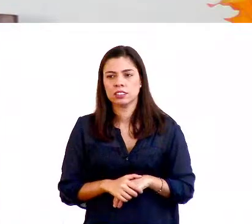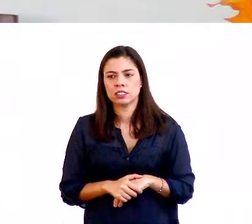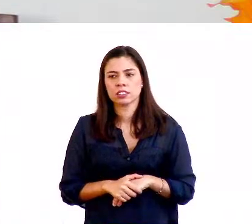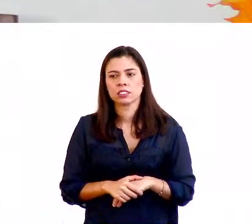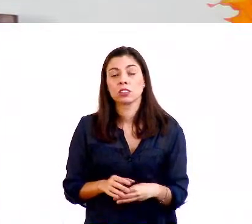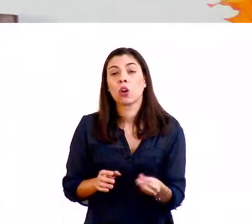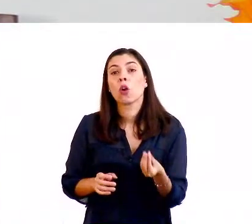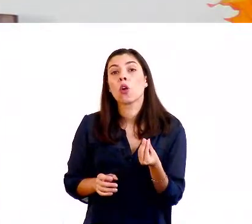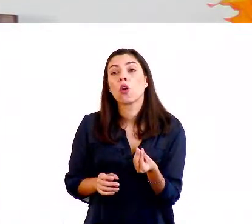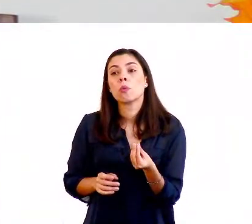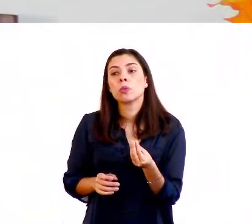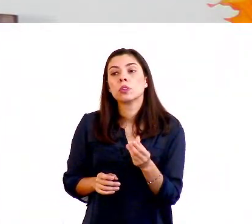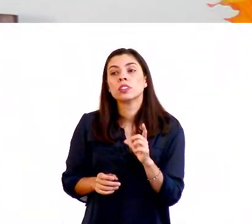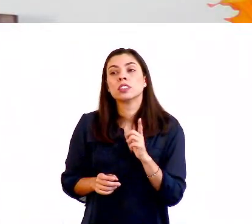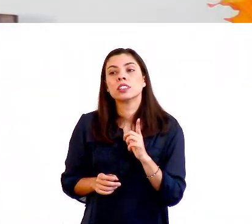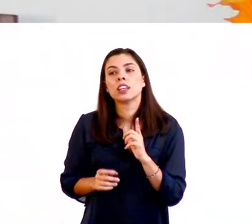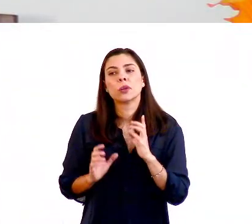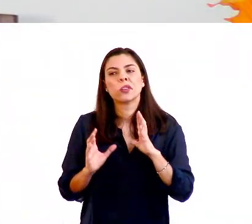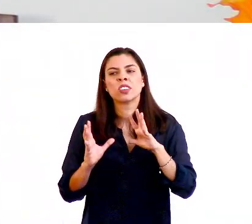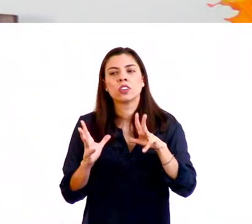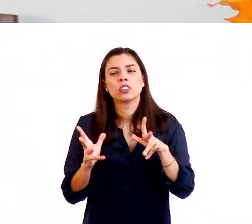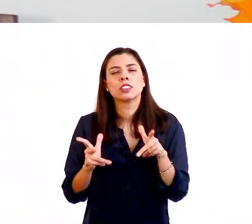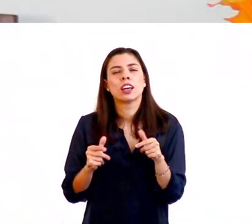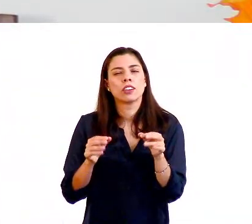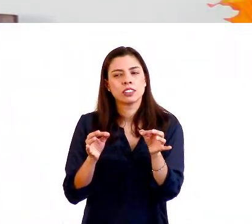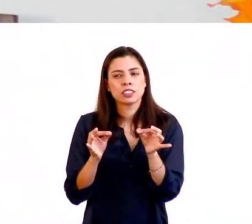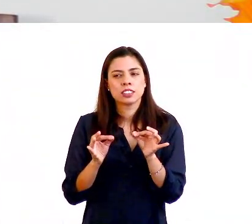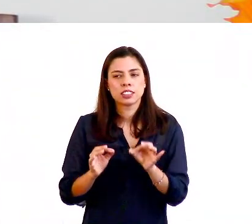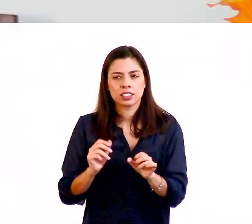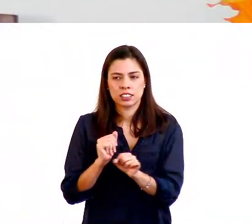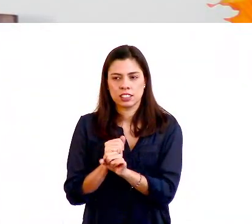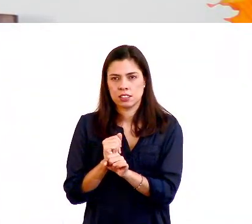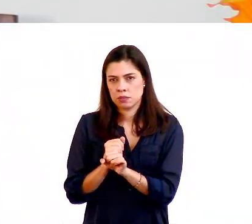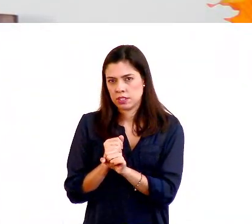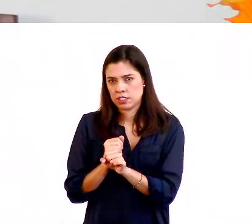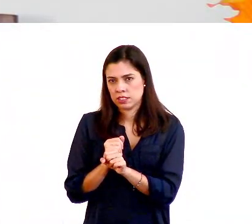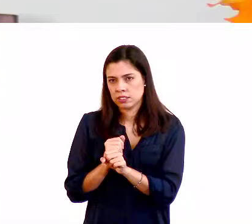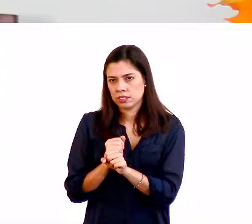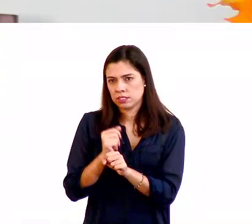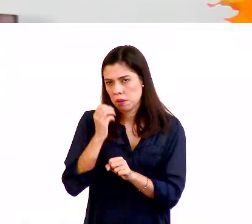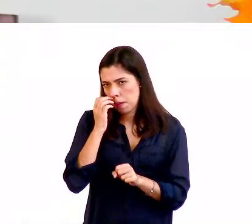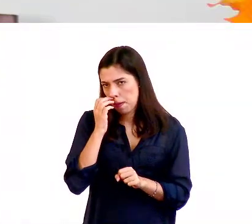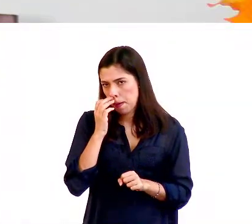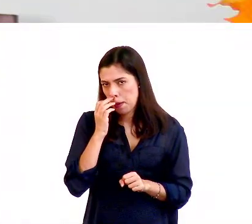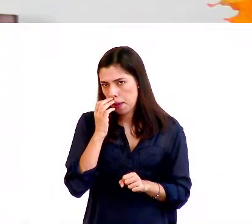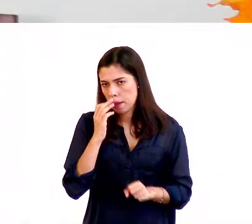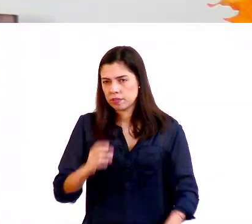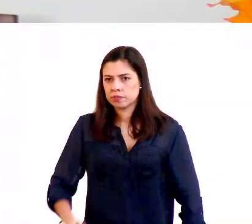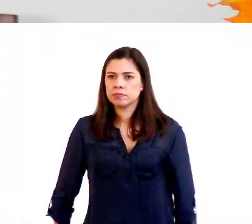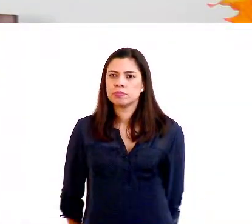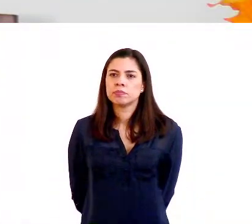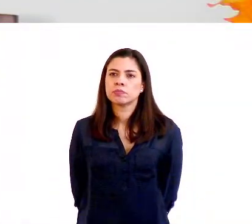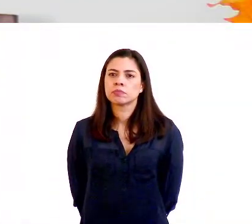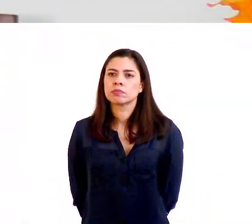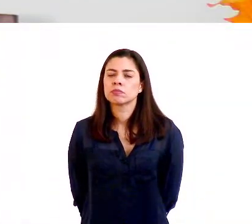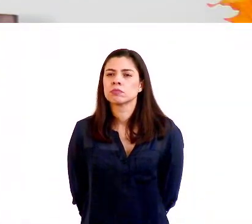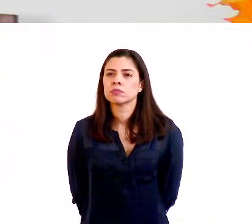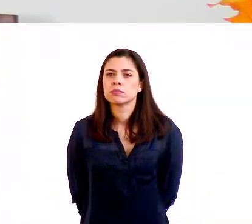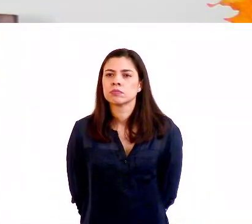plena certeza da esperança? Inicialmente, o texto me diz